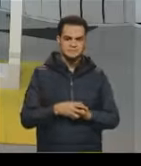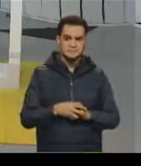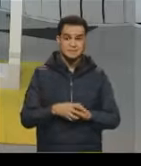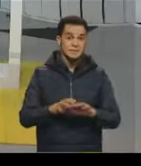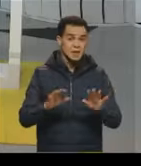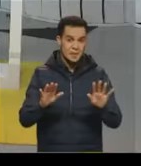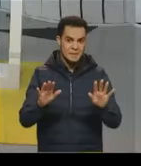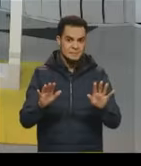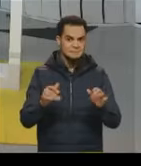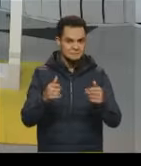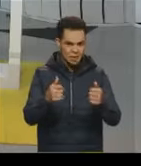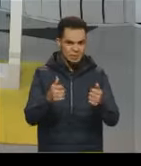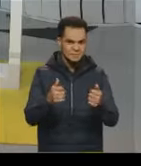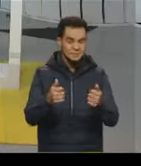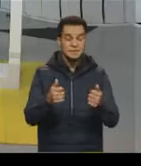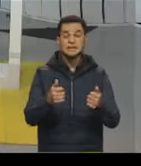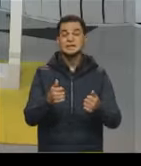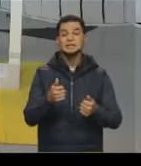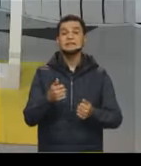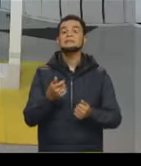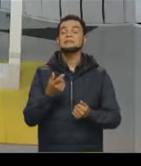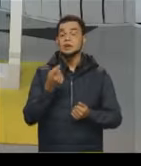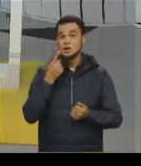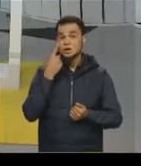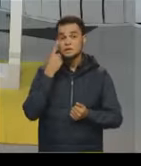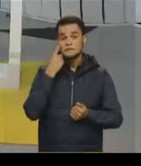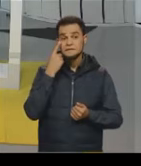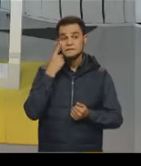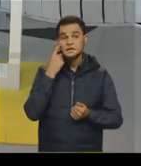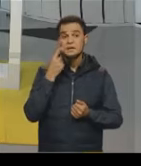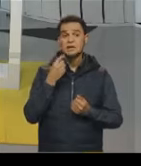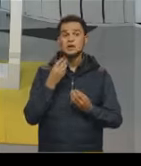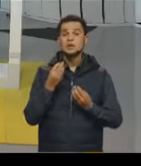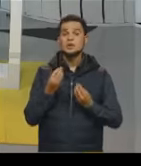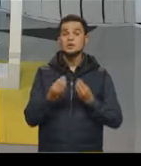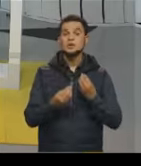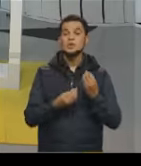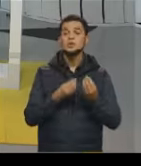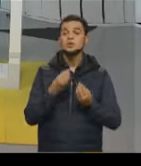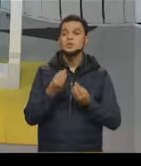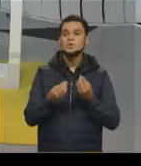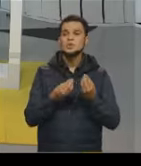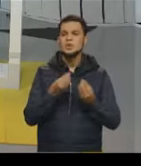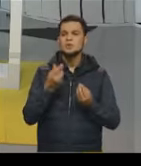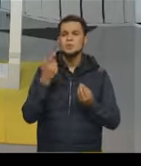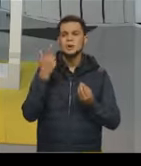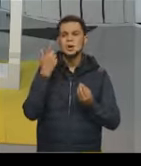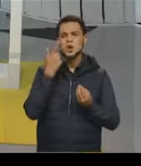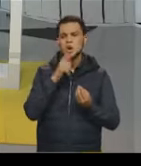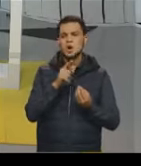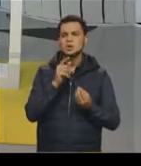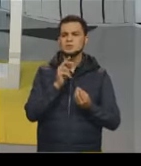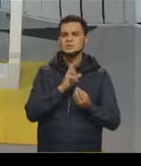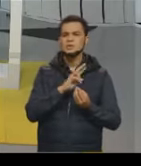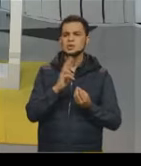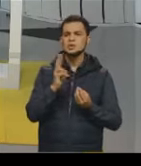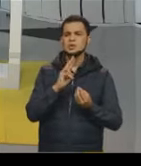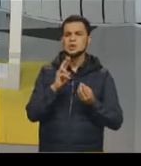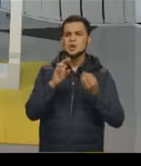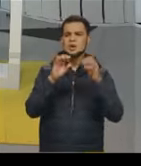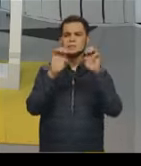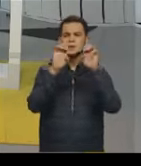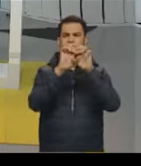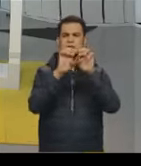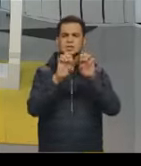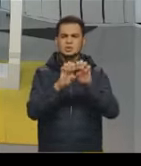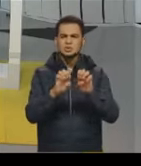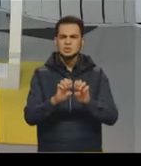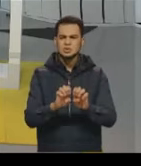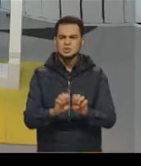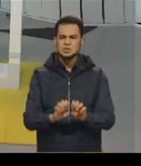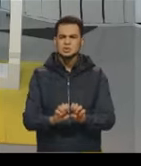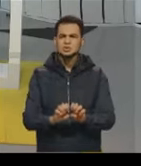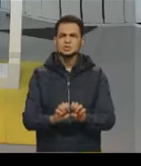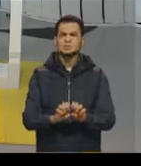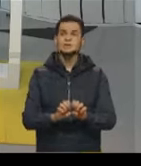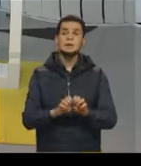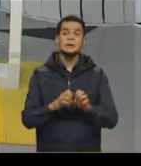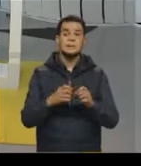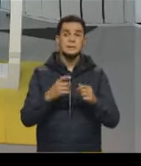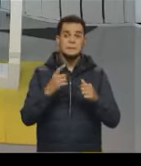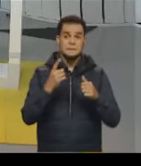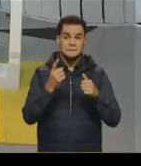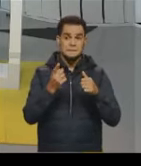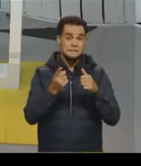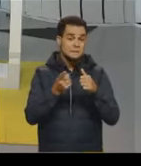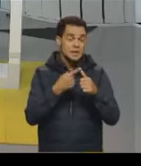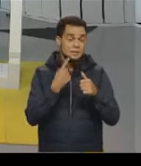Bom, então como que eu consigo fornecer, então, o nome dessa estrutura? Primeiro, nós vamos fazer a contagem da quantidade